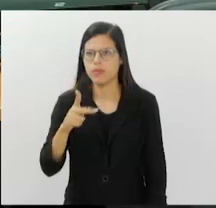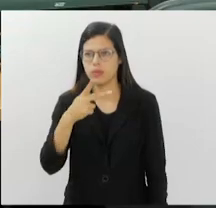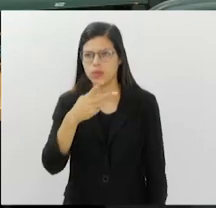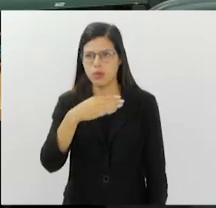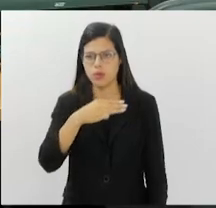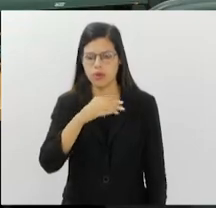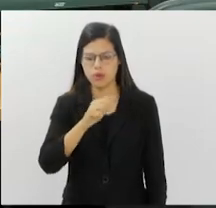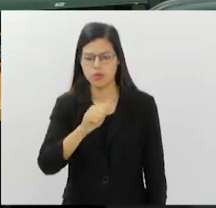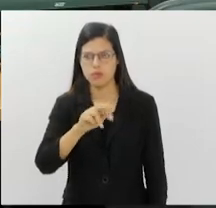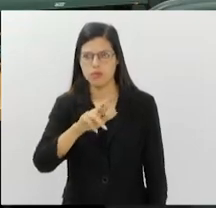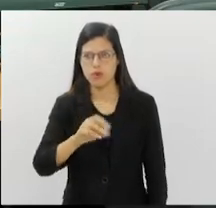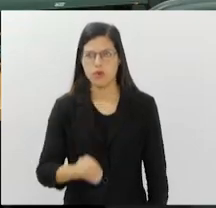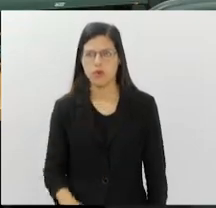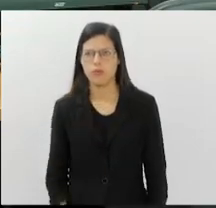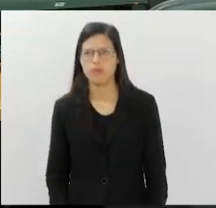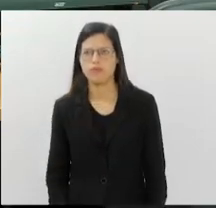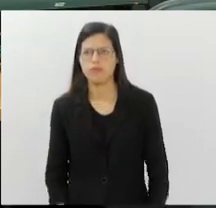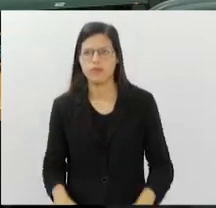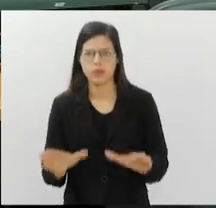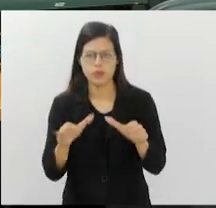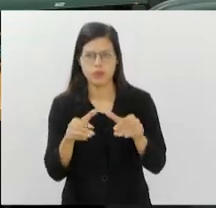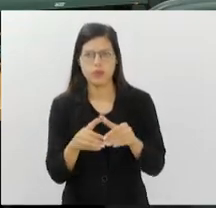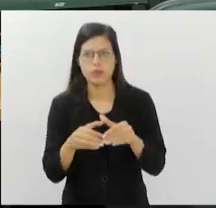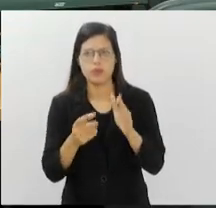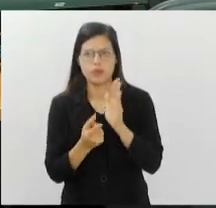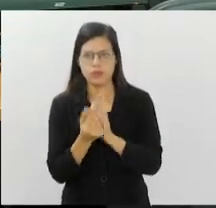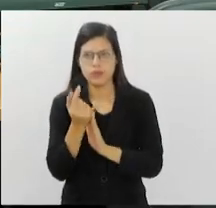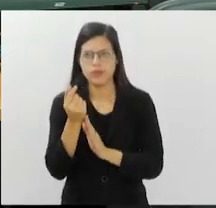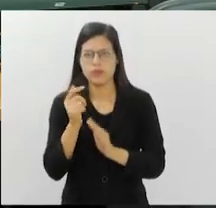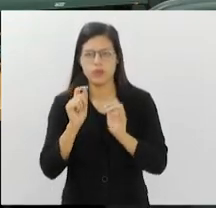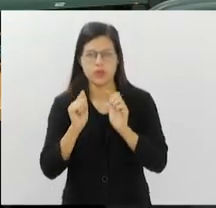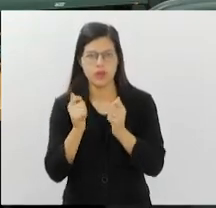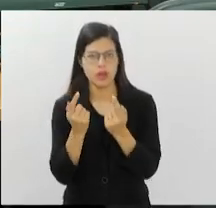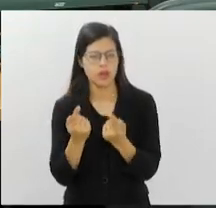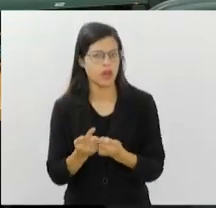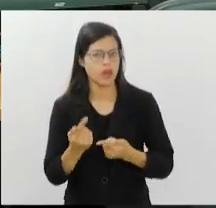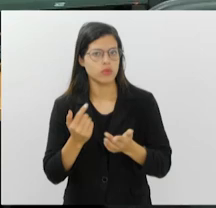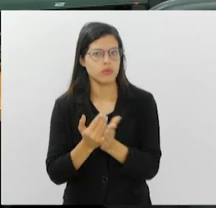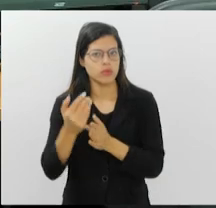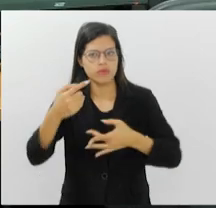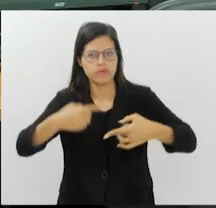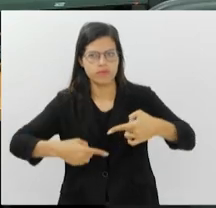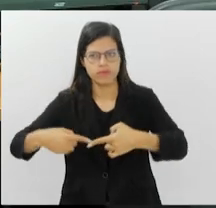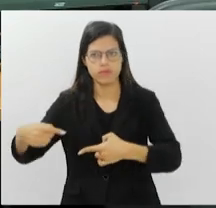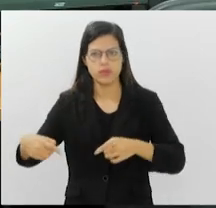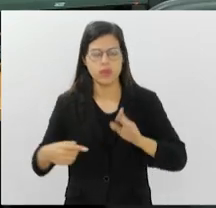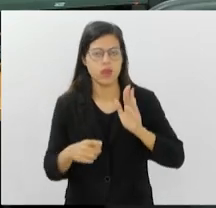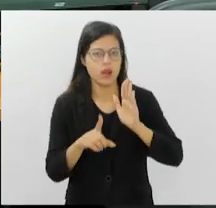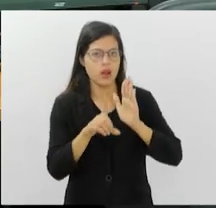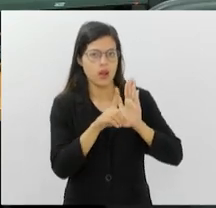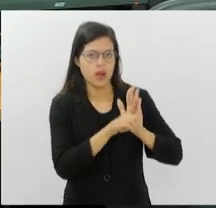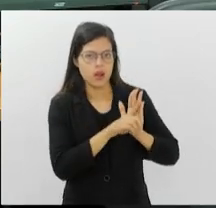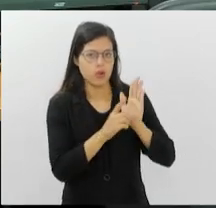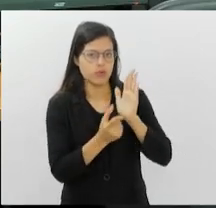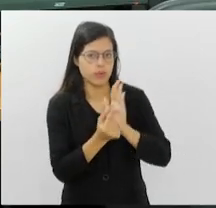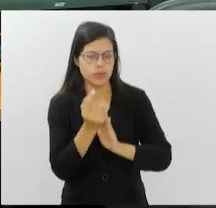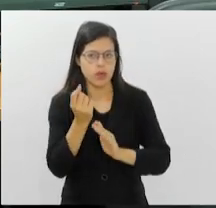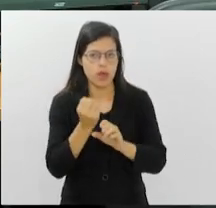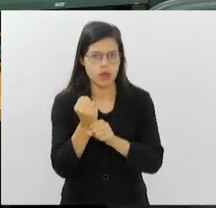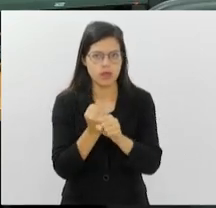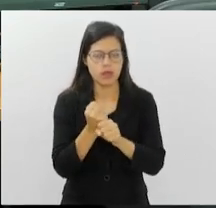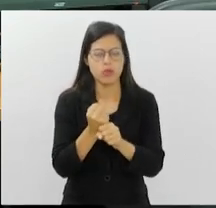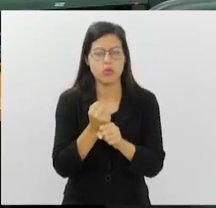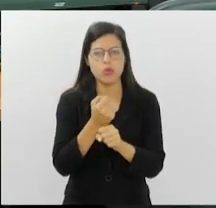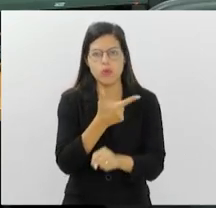dia. A Comissão de Orçamento da Alerj começou a discutir o projeto com a Lei Orçamentária Anual de 2025